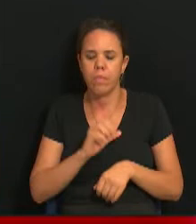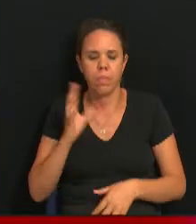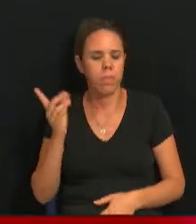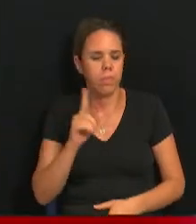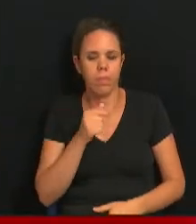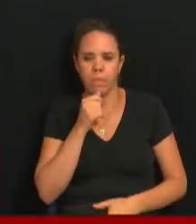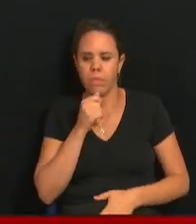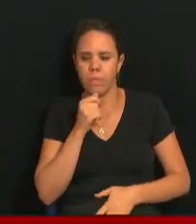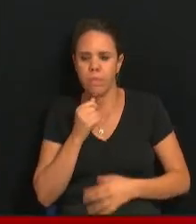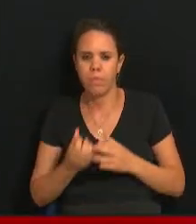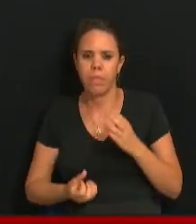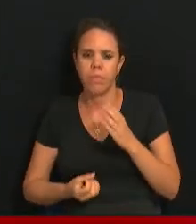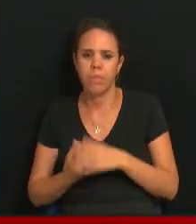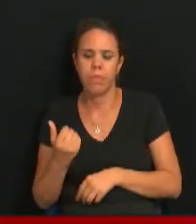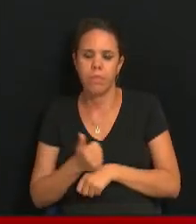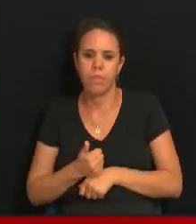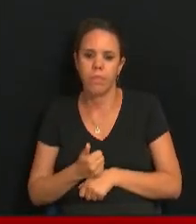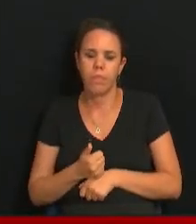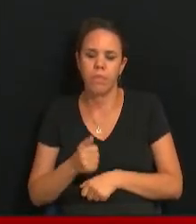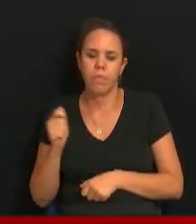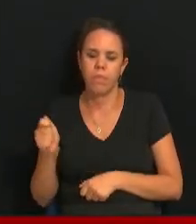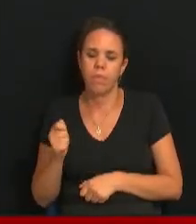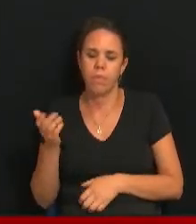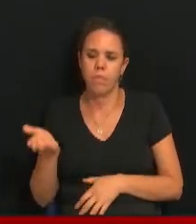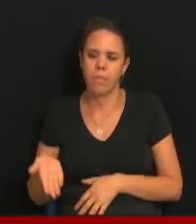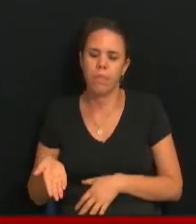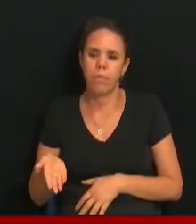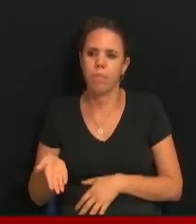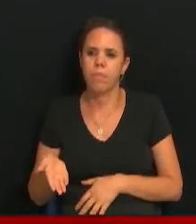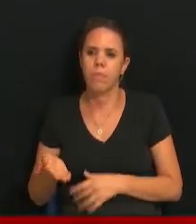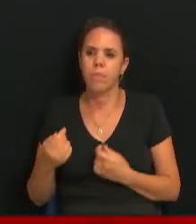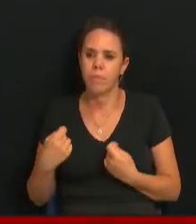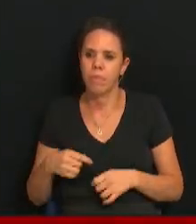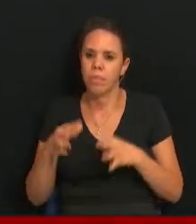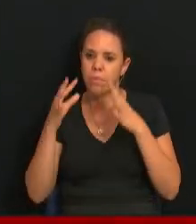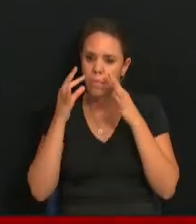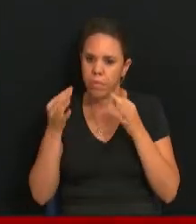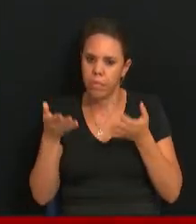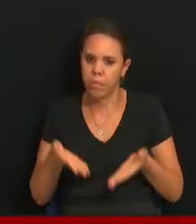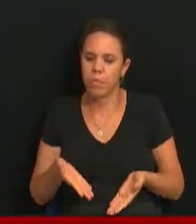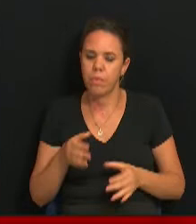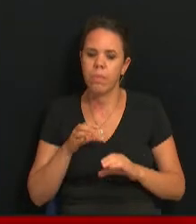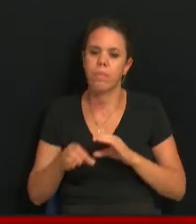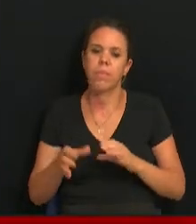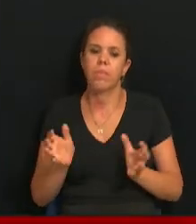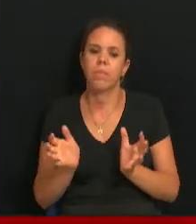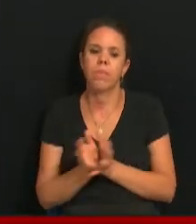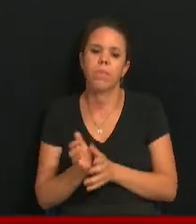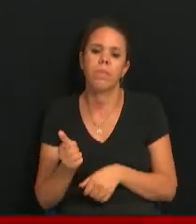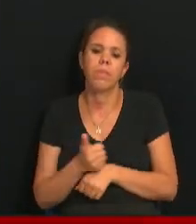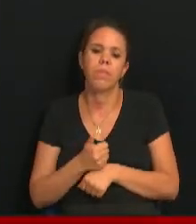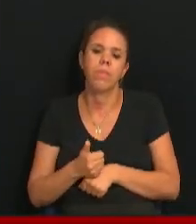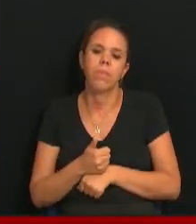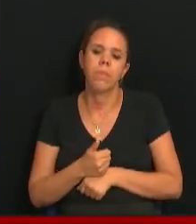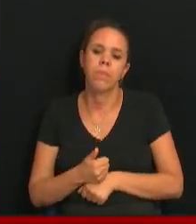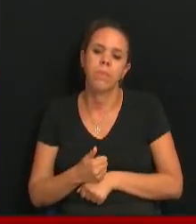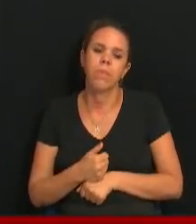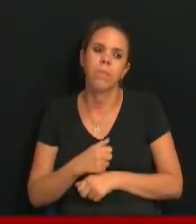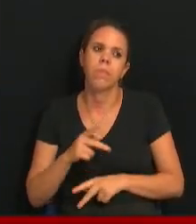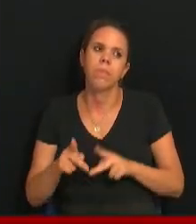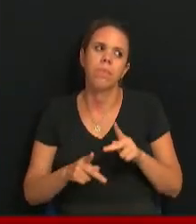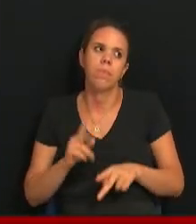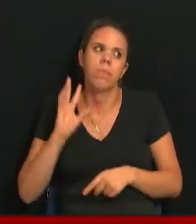criação desse cargo aqui, dessa associação, na verdade, é para que nós sejamos ouvidos, né, enquanto categoria. Que as pessoas